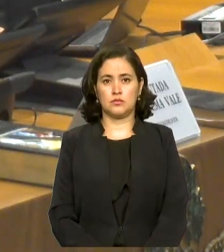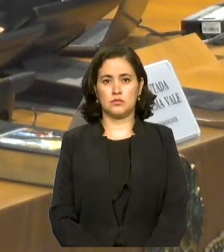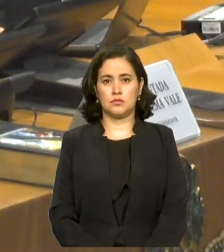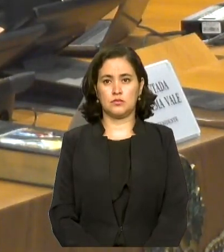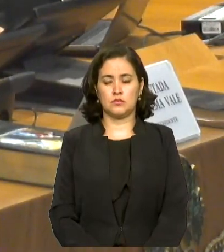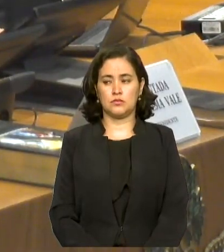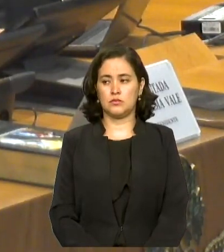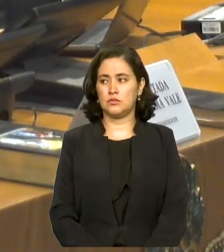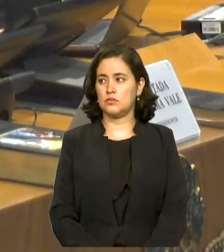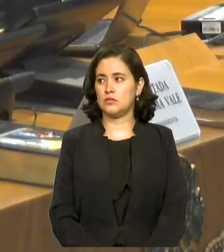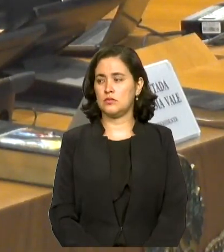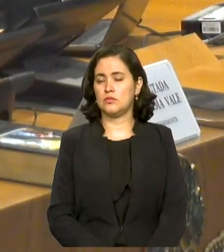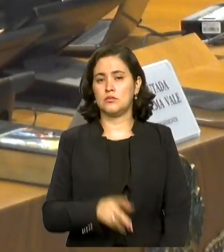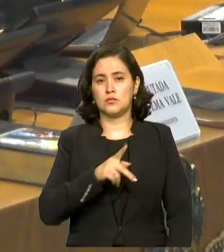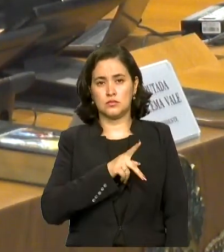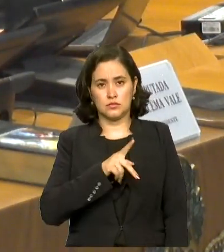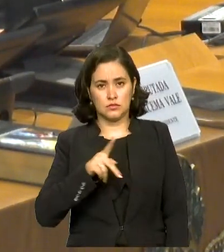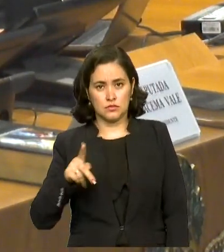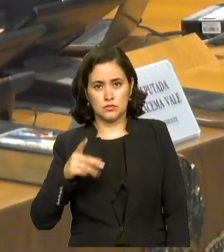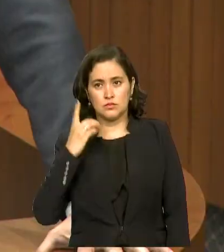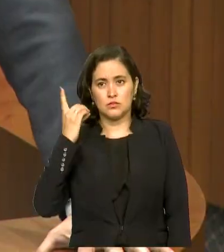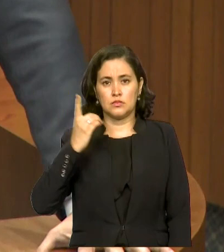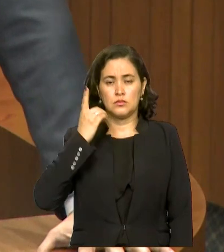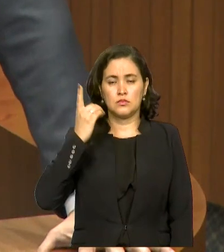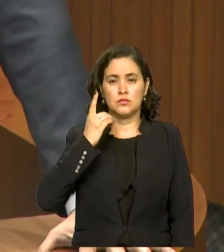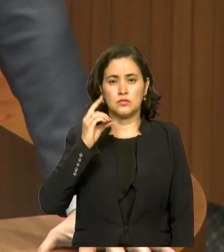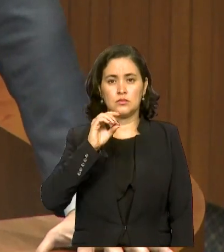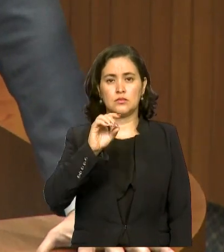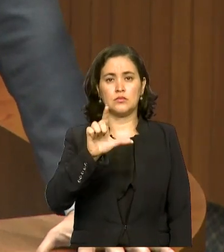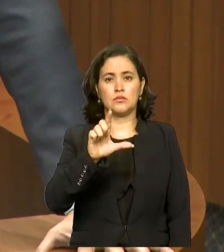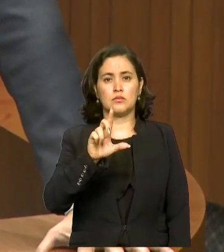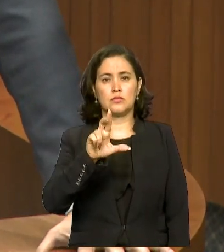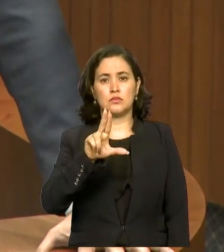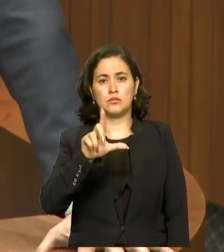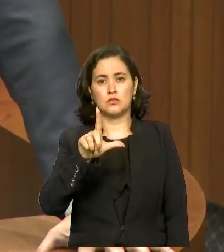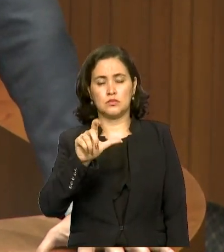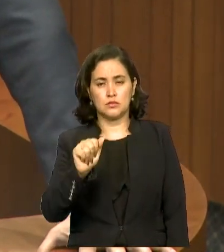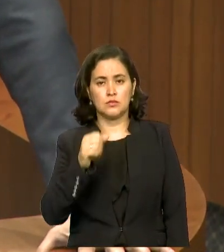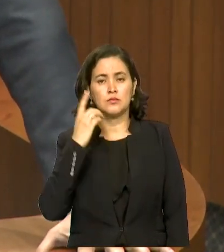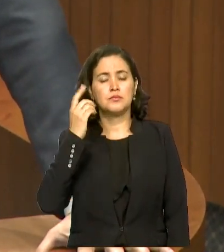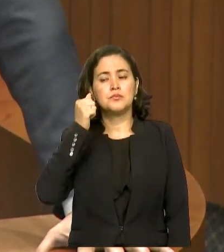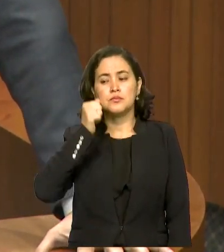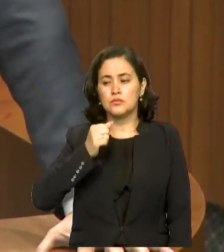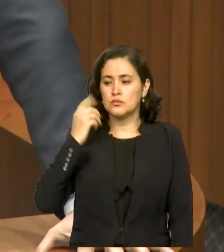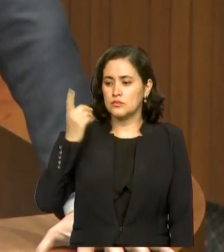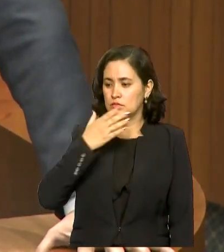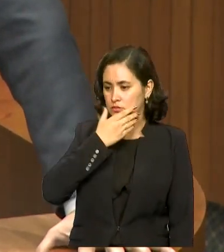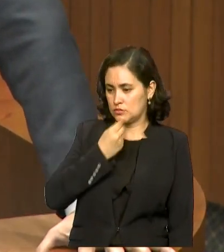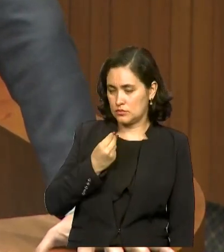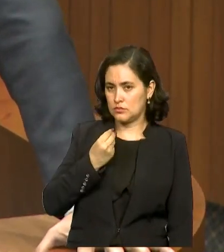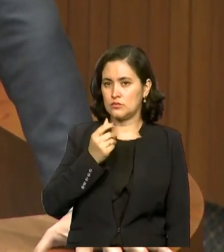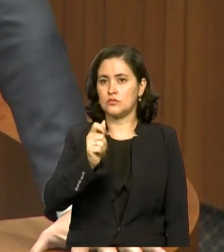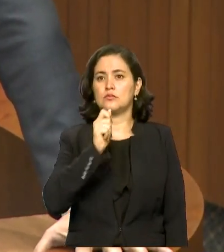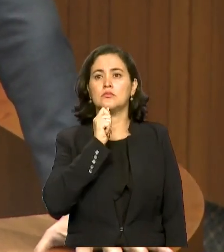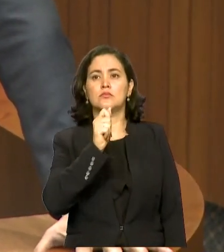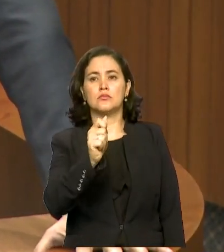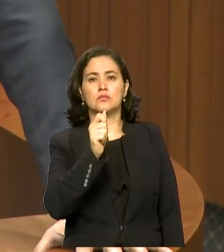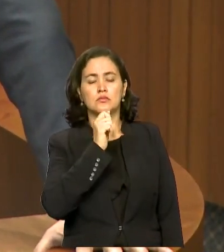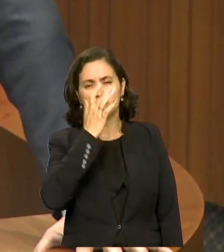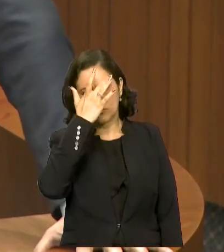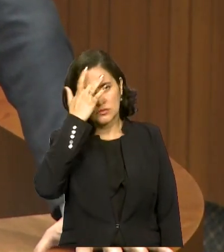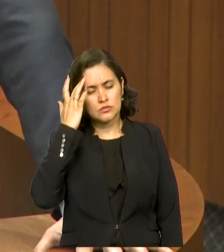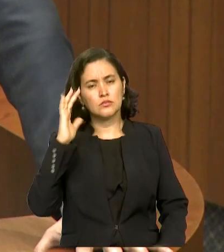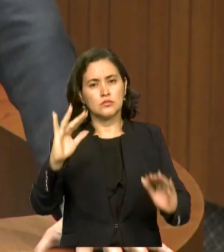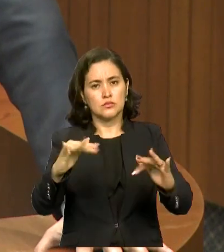Senhor presidente, deputado Carlos Lula, senhores deputados, senhoras deputadas, membros da imprensa, pessoas que nos acompanham